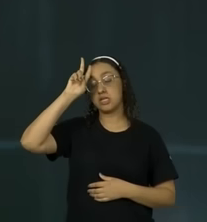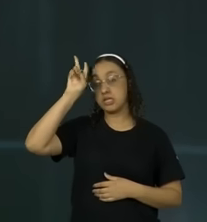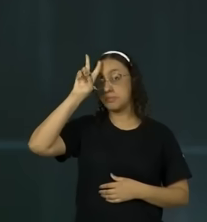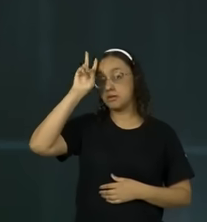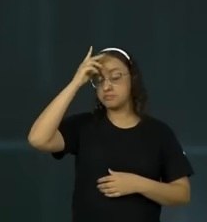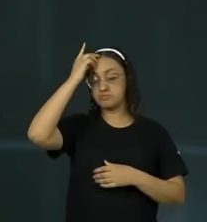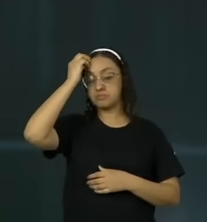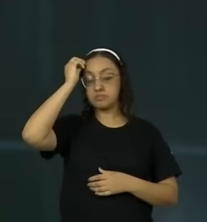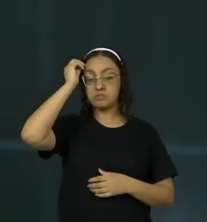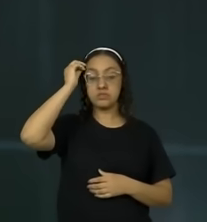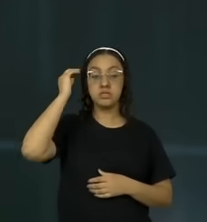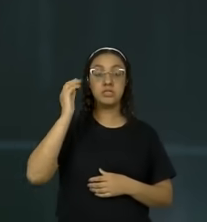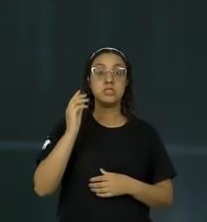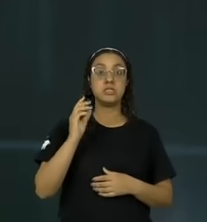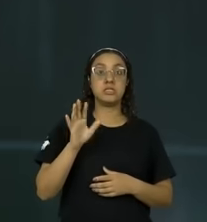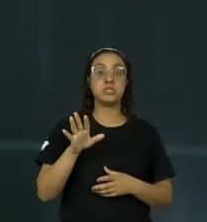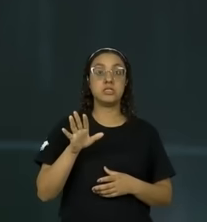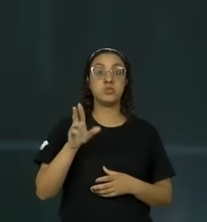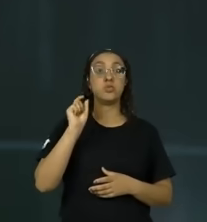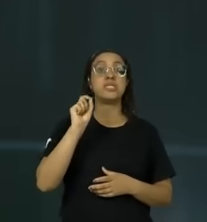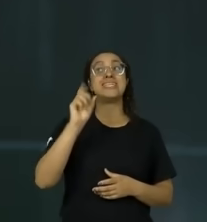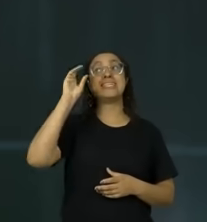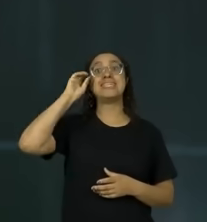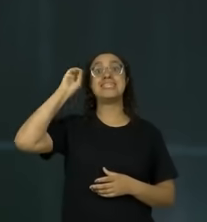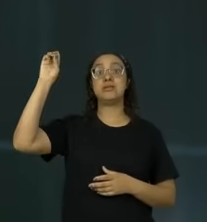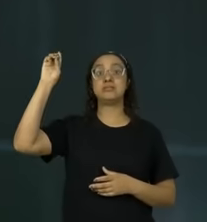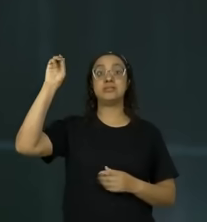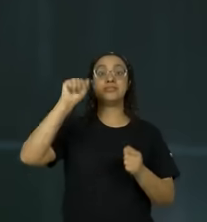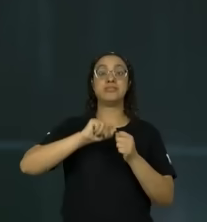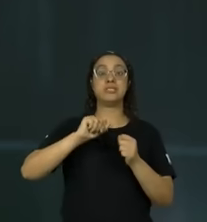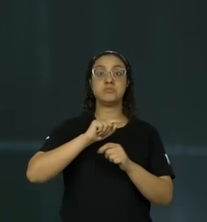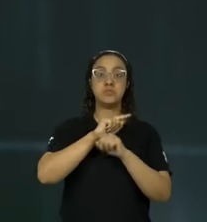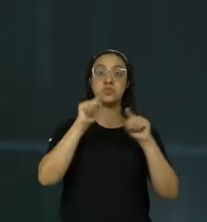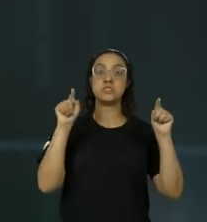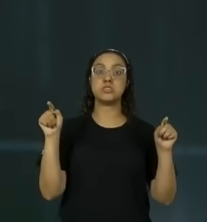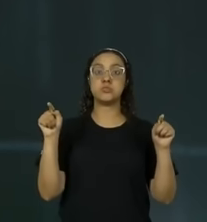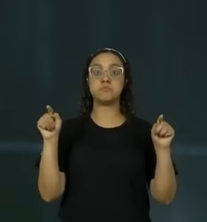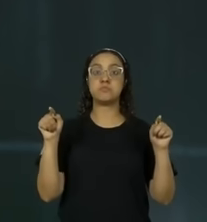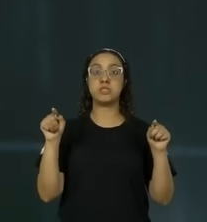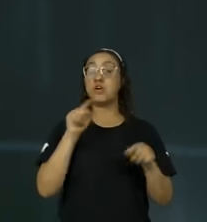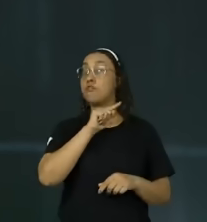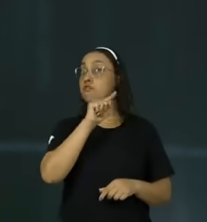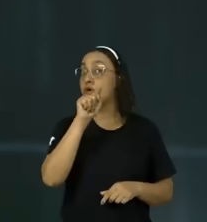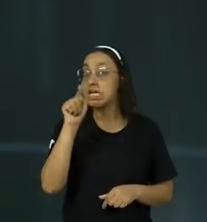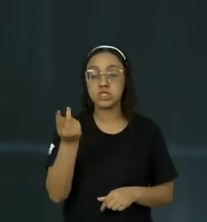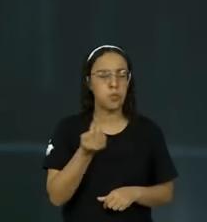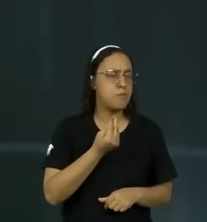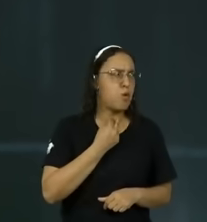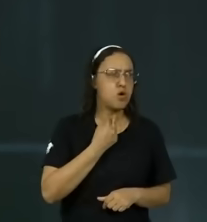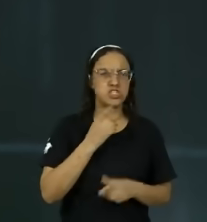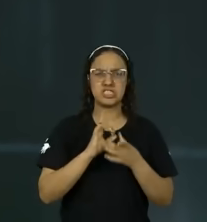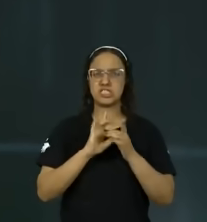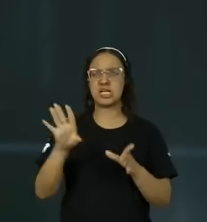memórias serem maiores do que os sonhos que Deus tem para você. Você não pode. Você não pode deixar as memórias. Eu sei